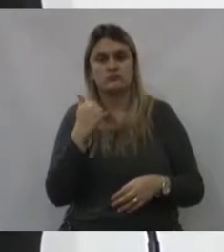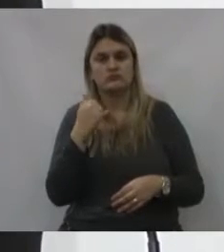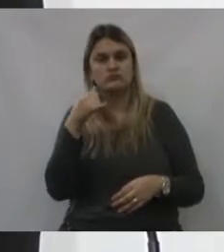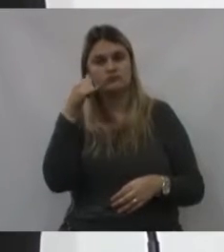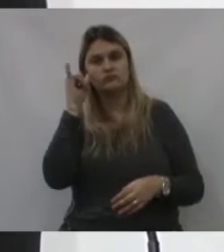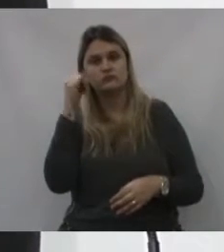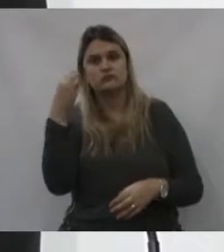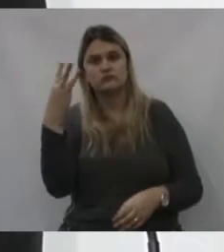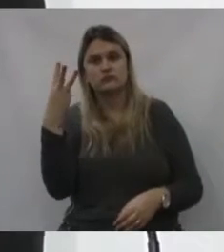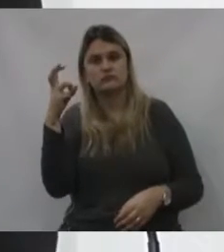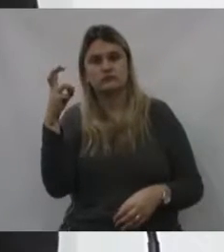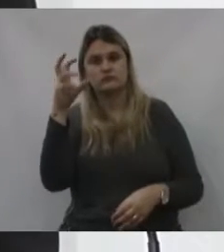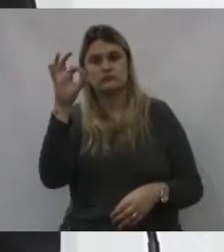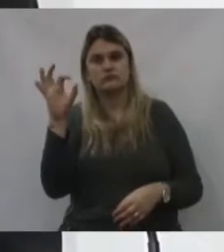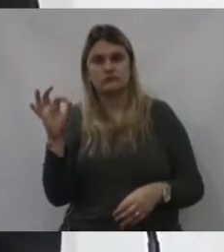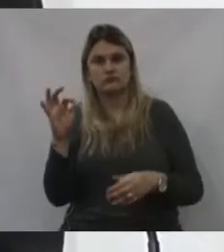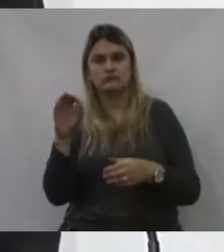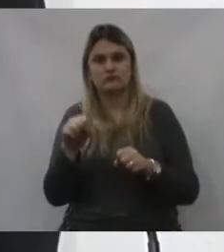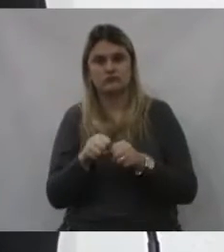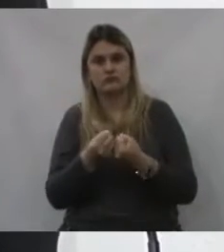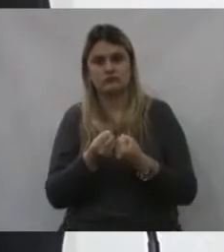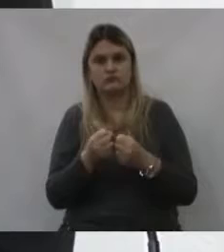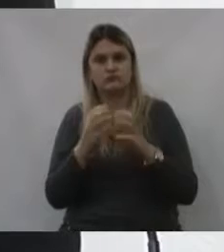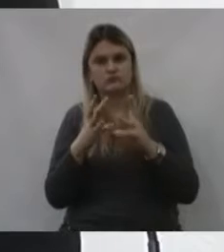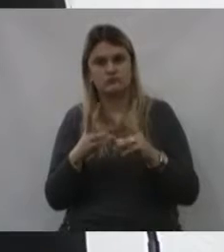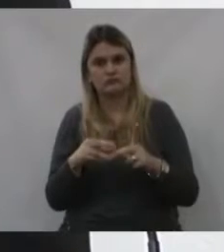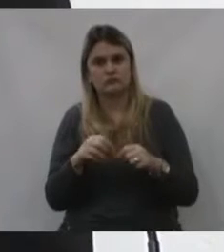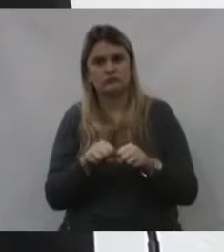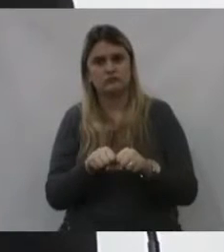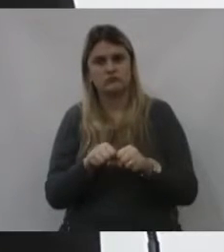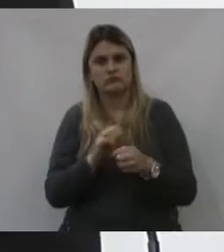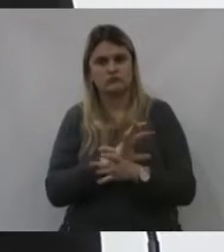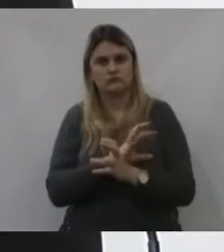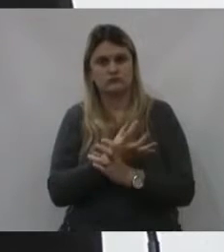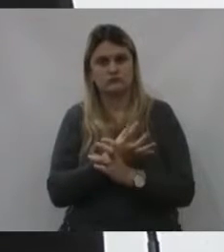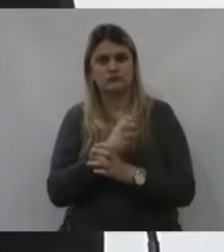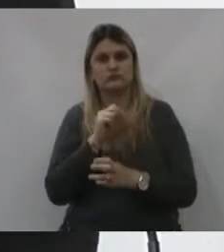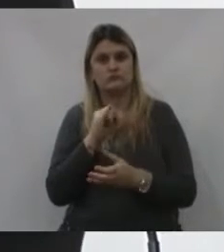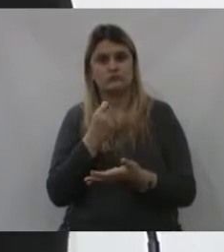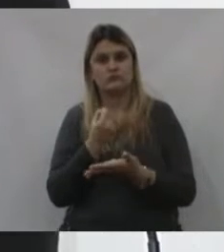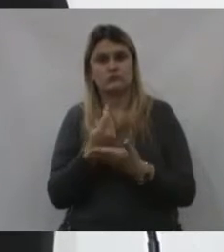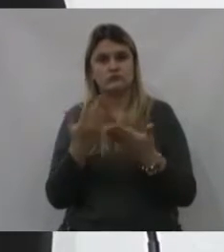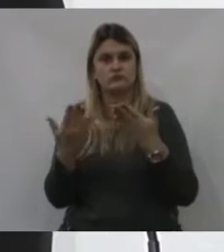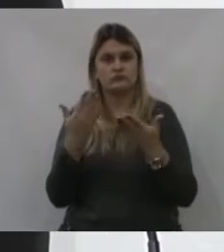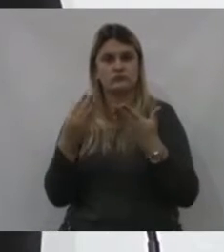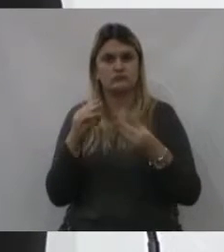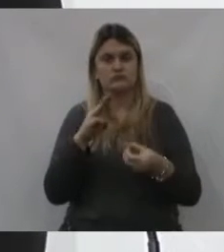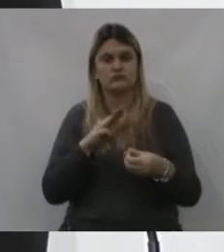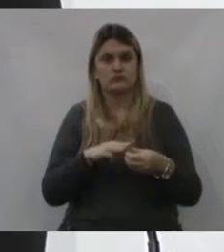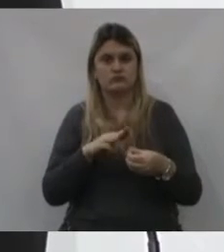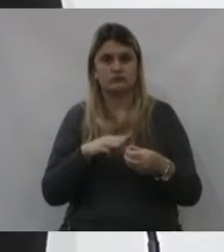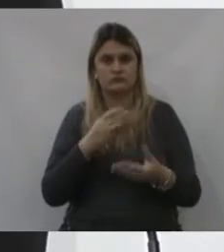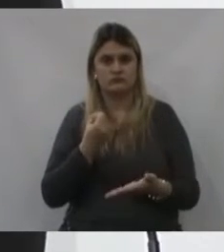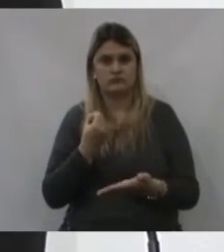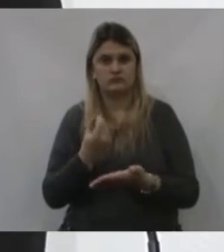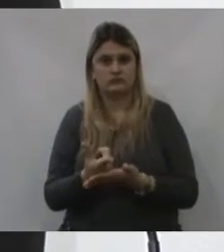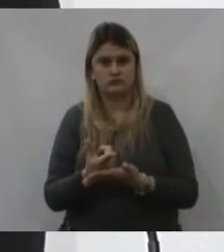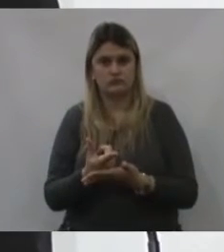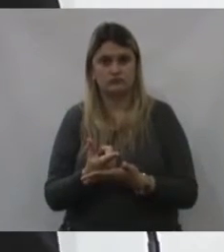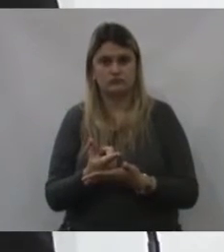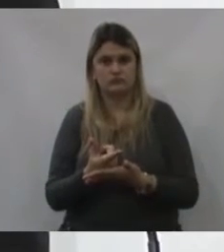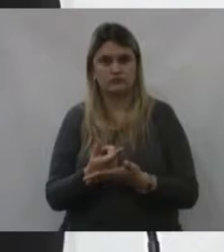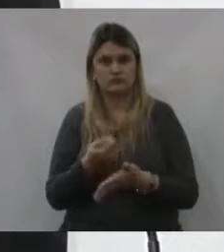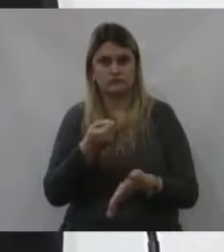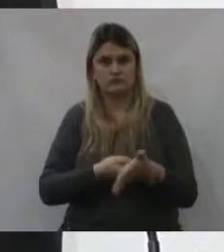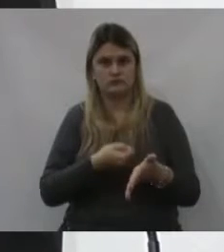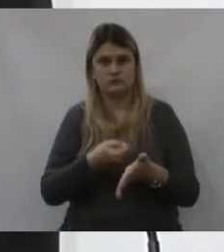abate, um boi dá 35% de quebra, de você tirar todos os ossos deles. Mas se você comparar com o preço que o município compra,